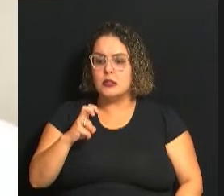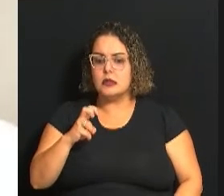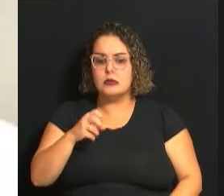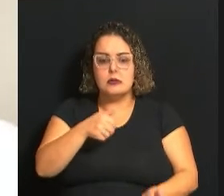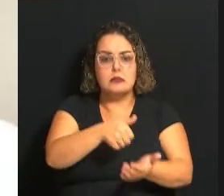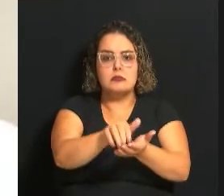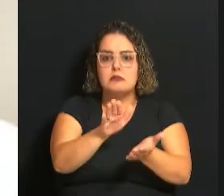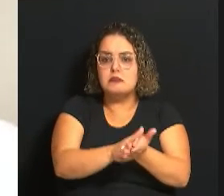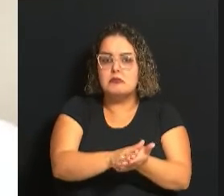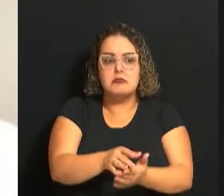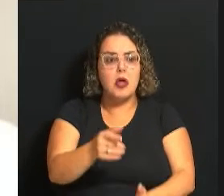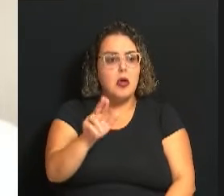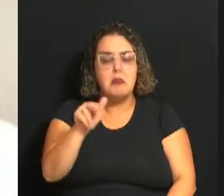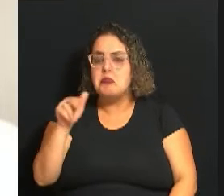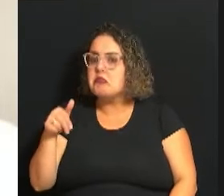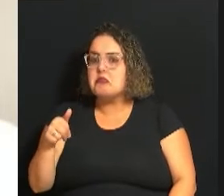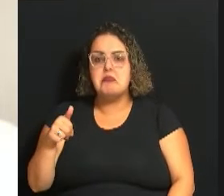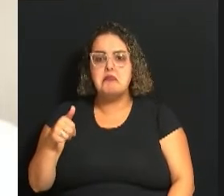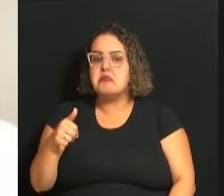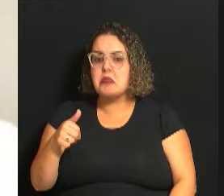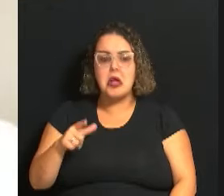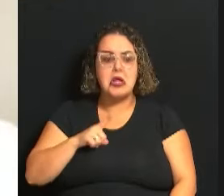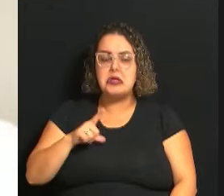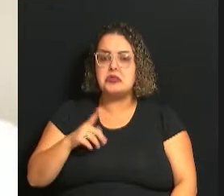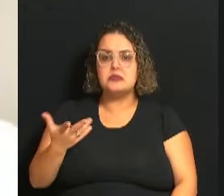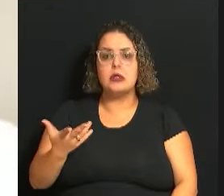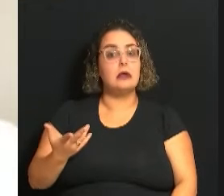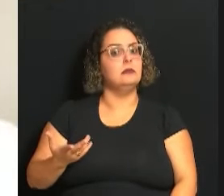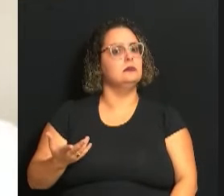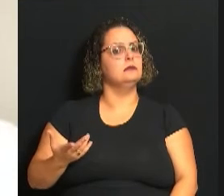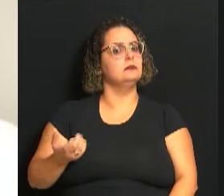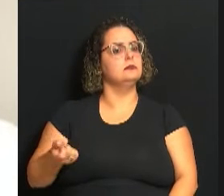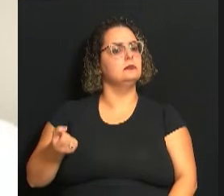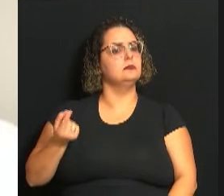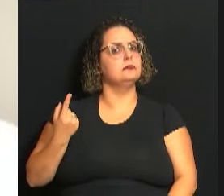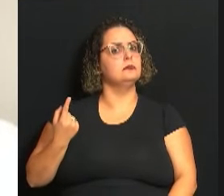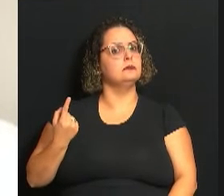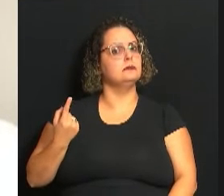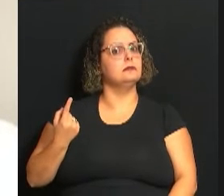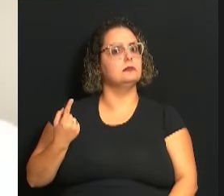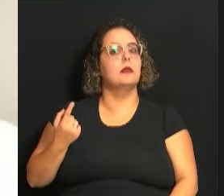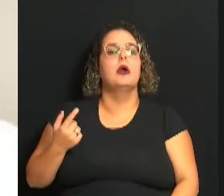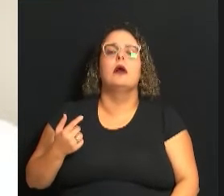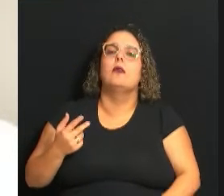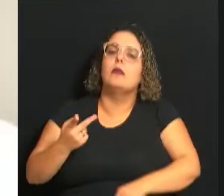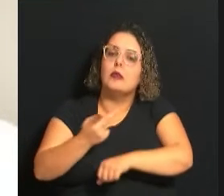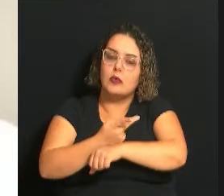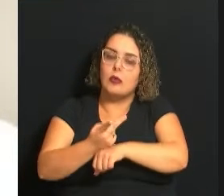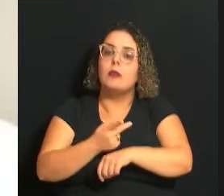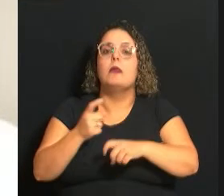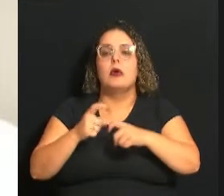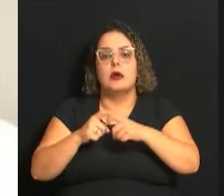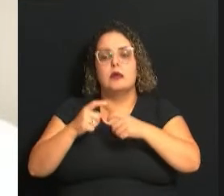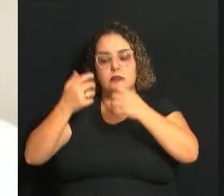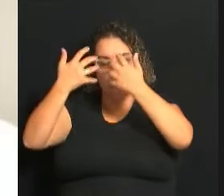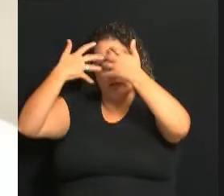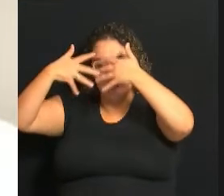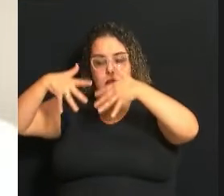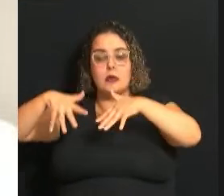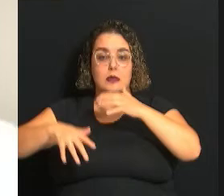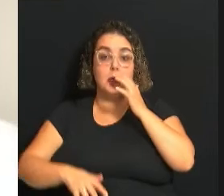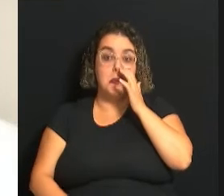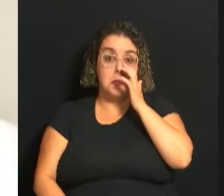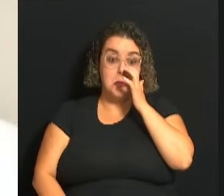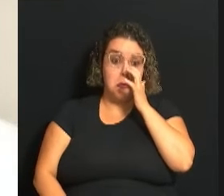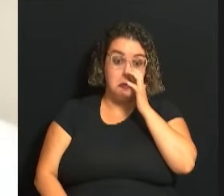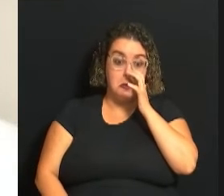dirigir. E aí eu falei, tem alguma coisa estranha. E aí busquei um neurologista e aí começou essa saga